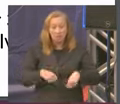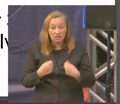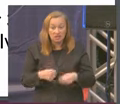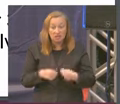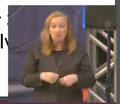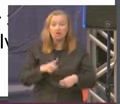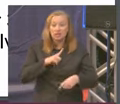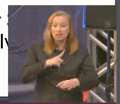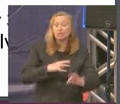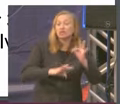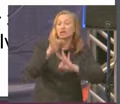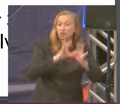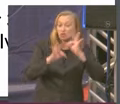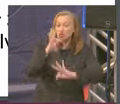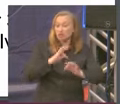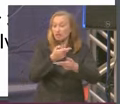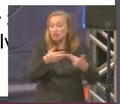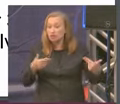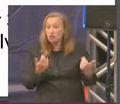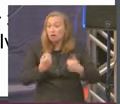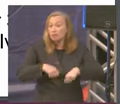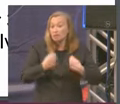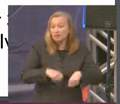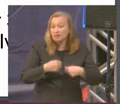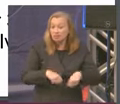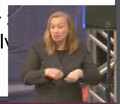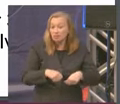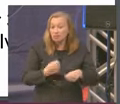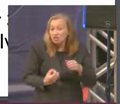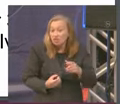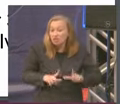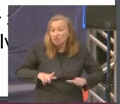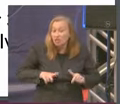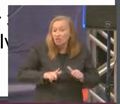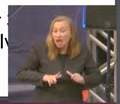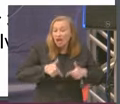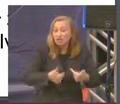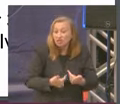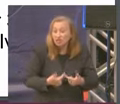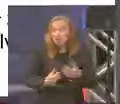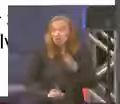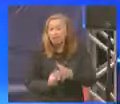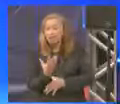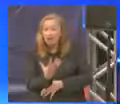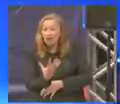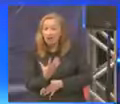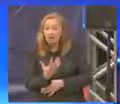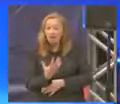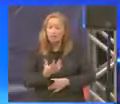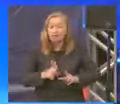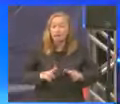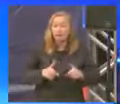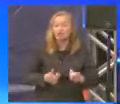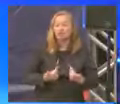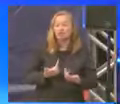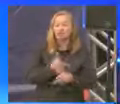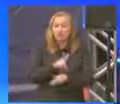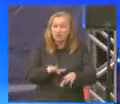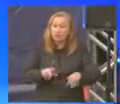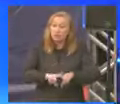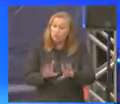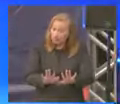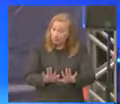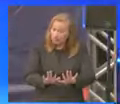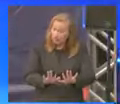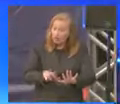temos tecnologia, temos muita coisa. E precisamos de criatividade. Criatividade para tratar esse maneiro de uma maneira diferente. Por falar em